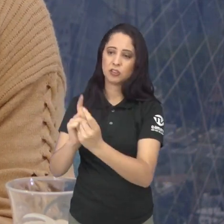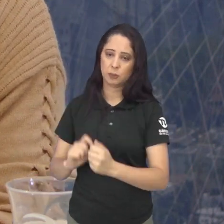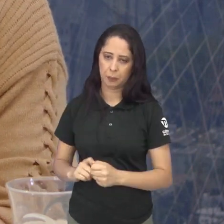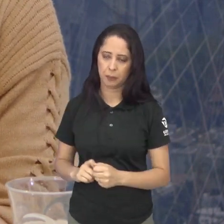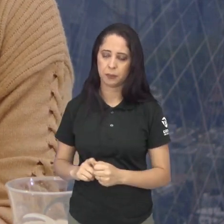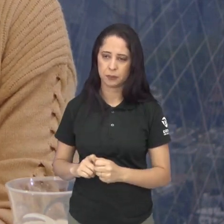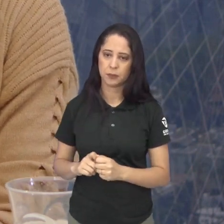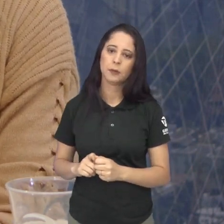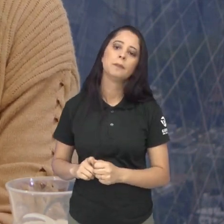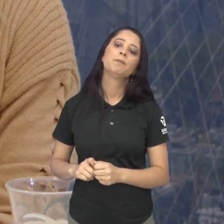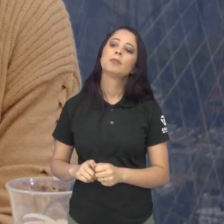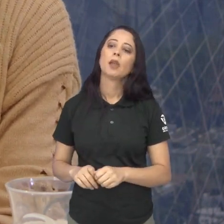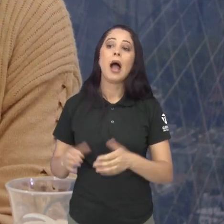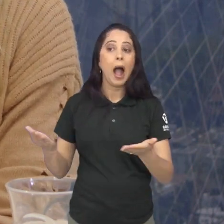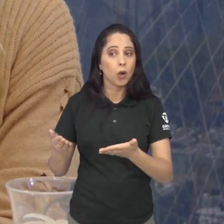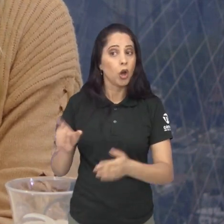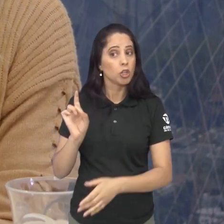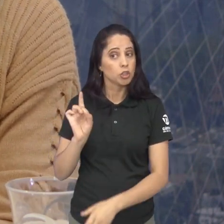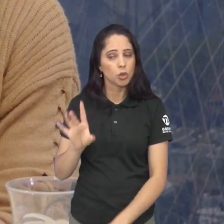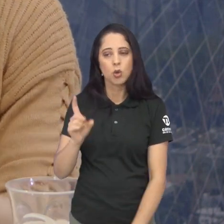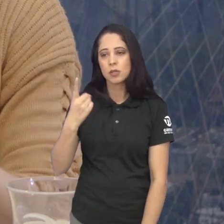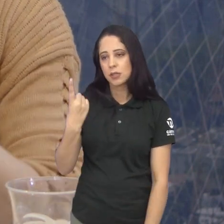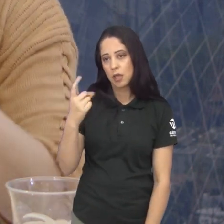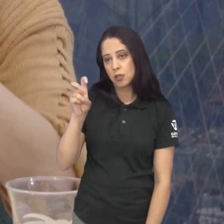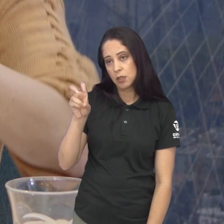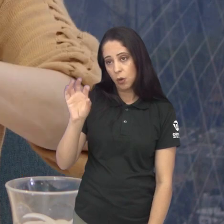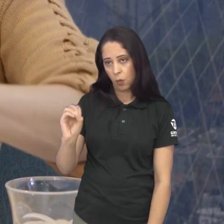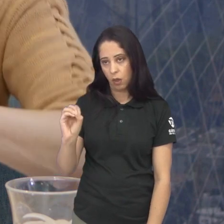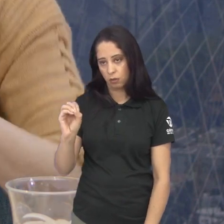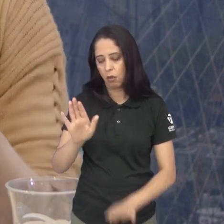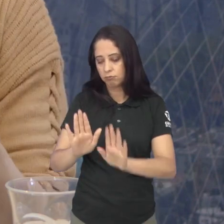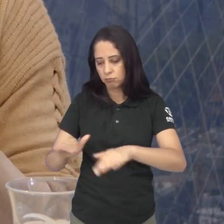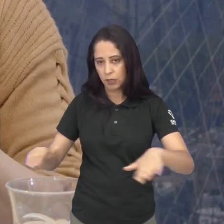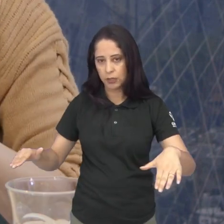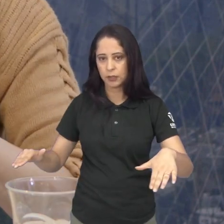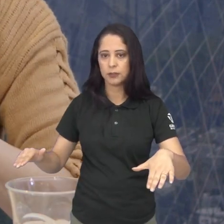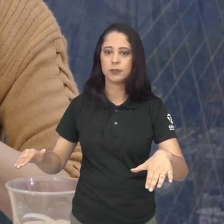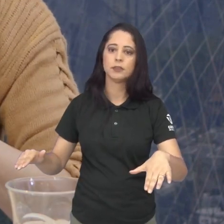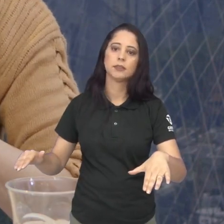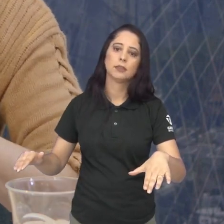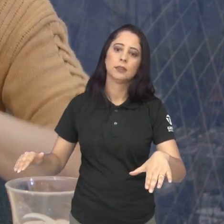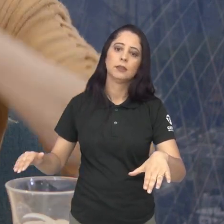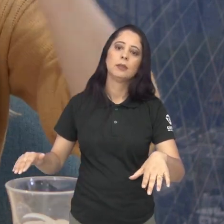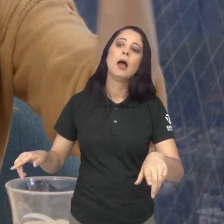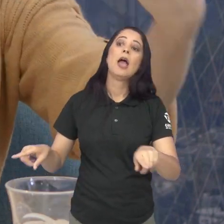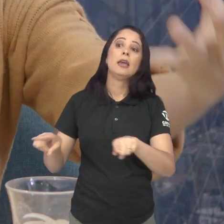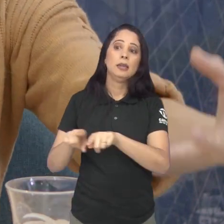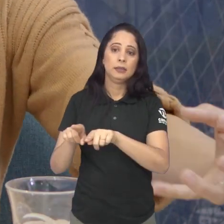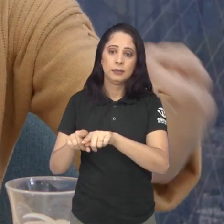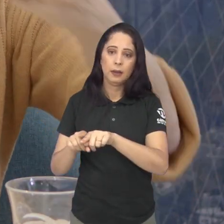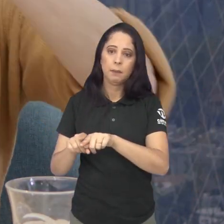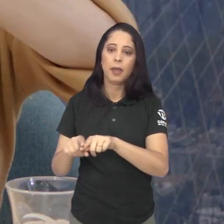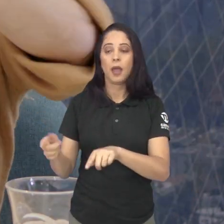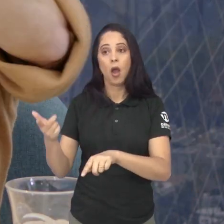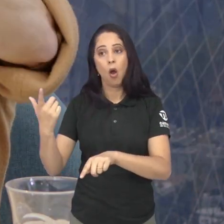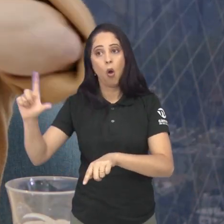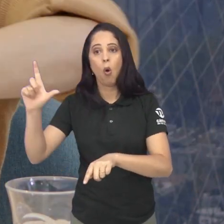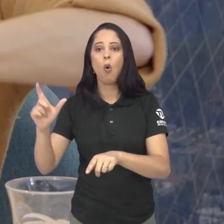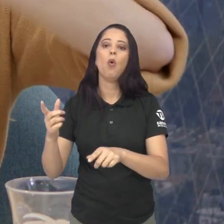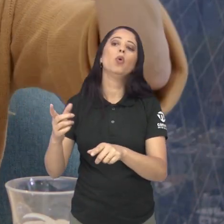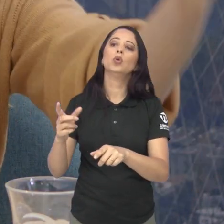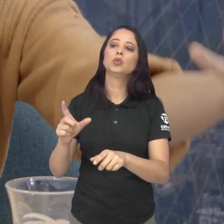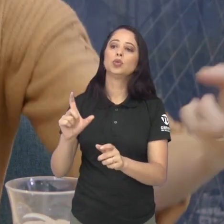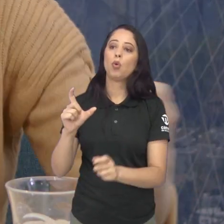de agora tem esse atendimento para essas 150 crianças, e assim vai indo, mais clínicas com relação